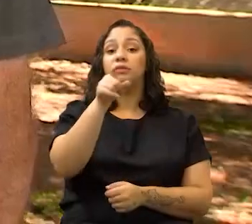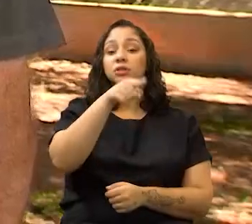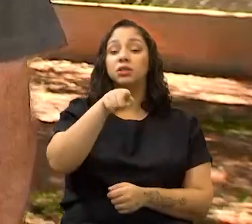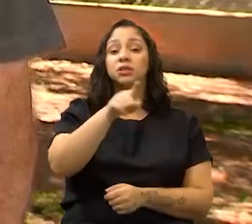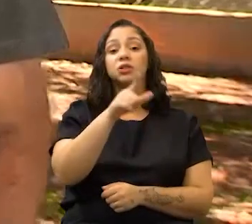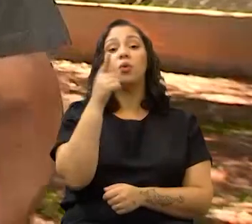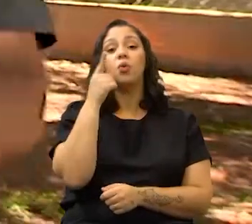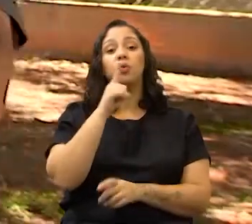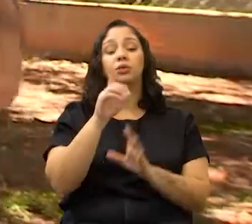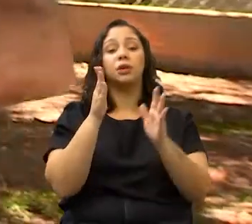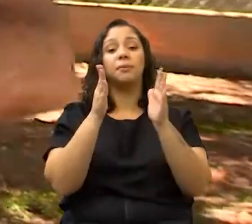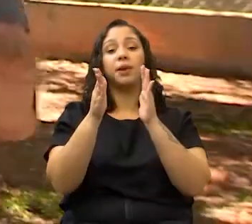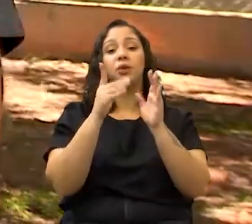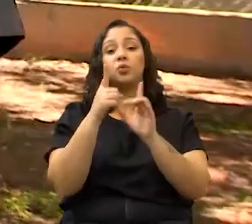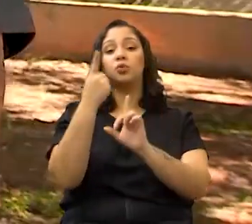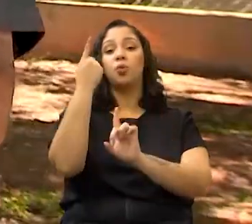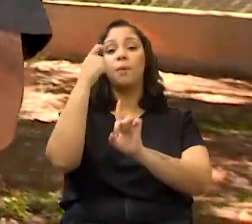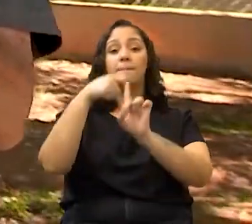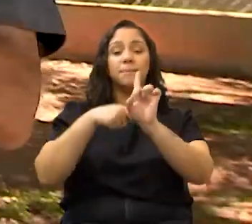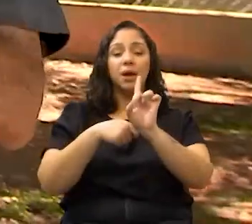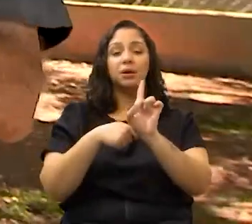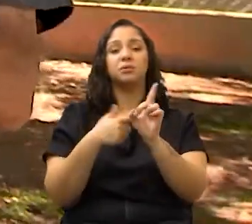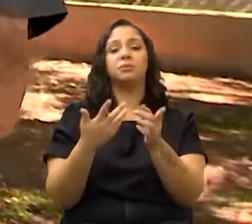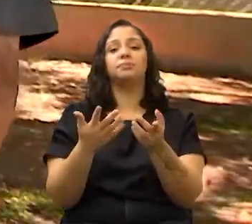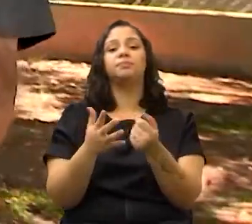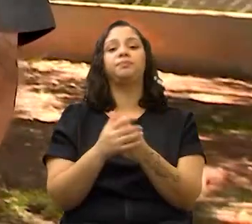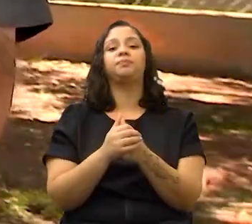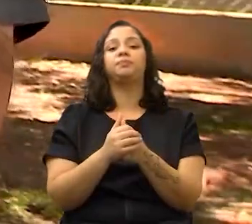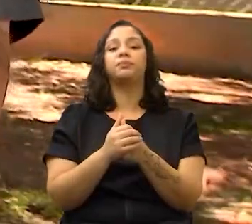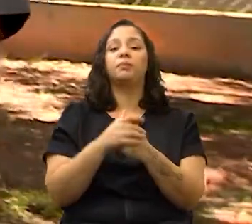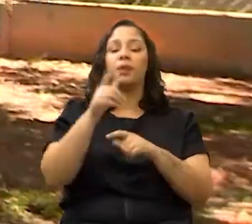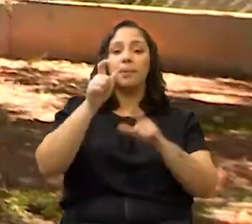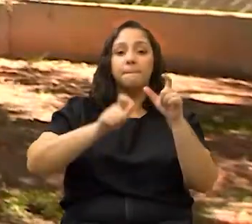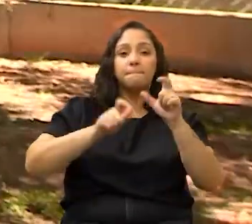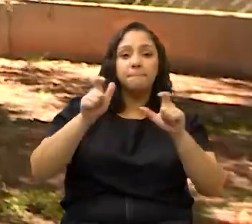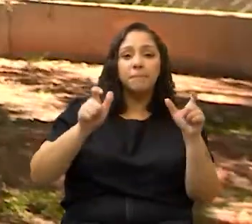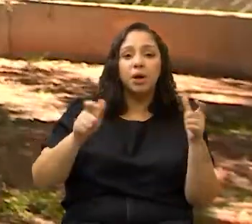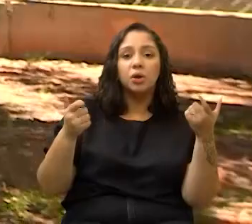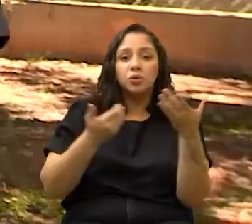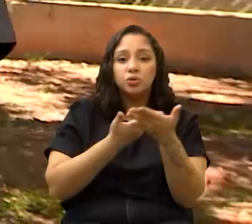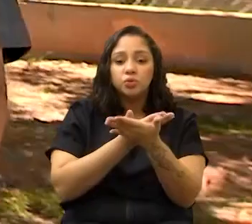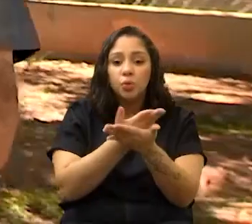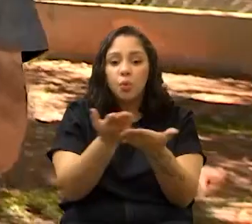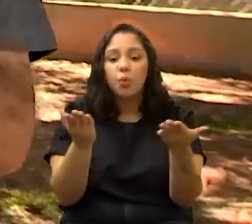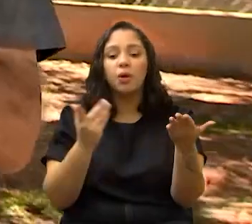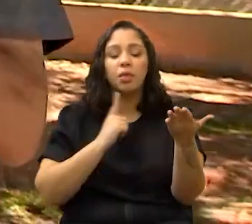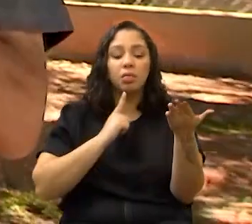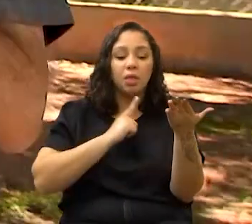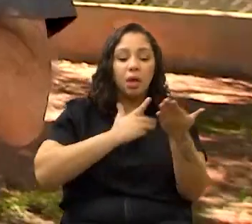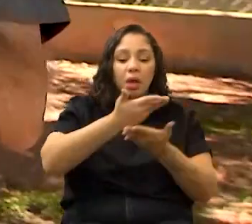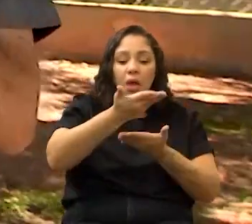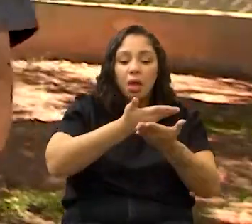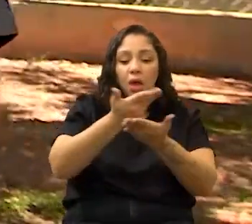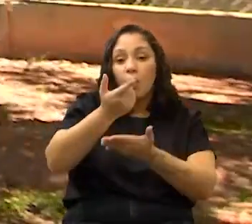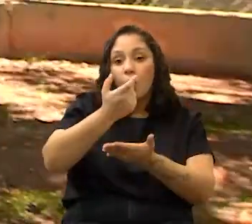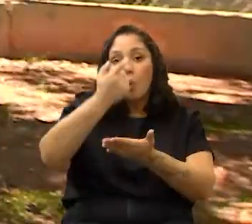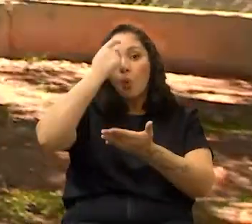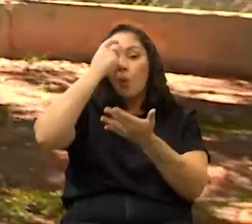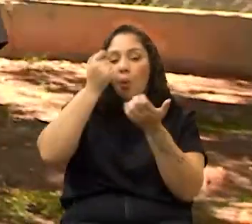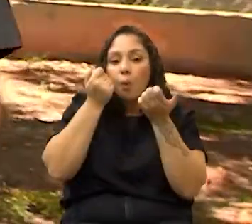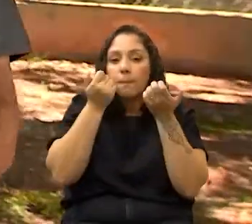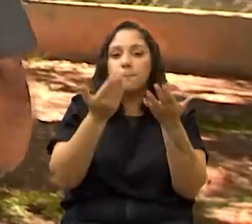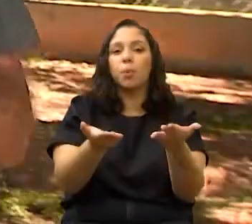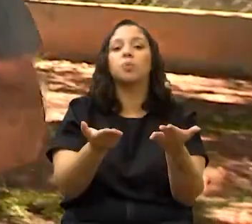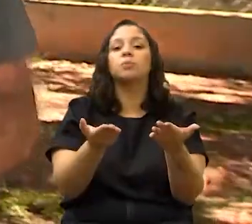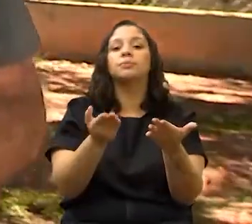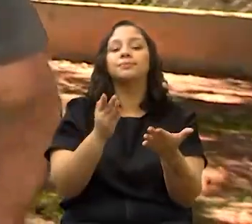Se você conseguir, nesse período de 1 mês, tocar parte das pessoas que ouvem e conscientizar parte